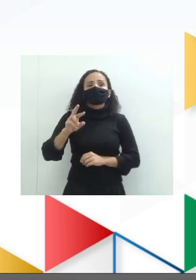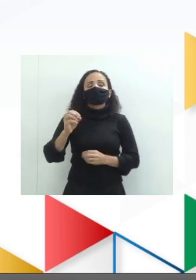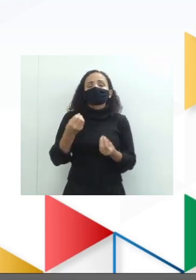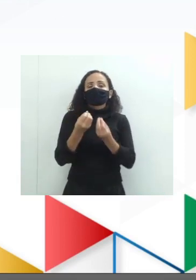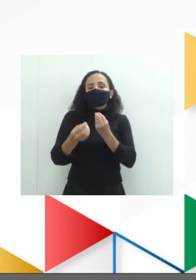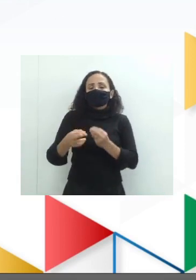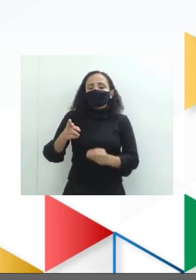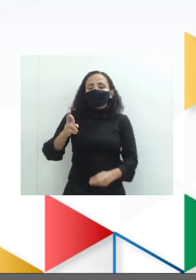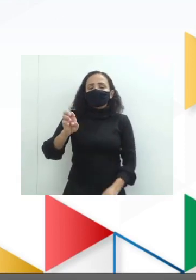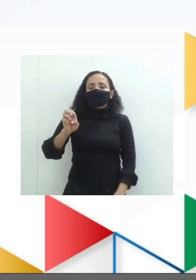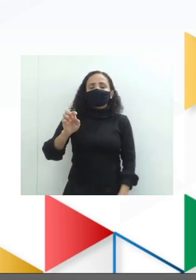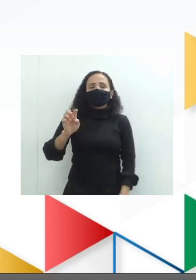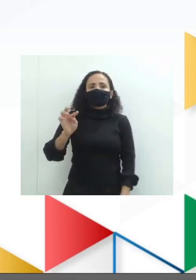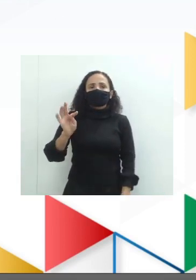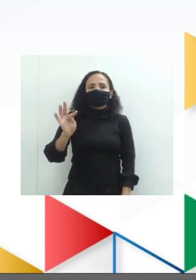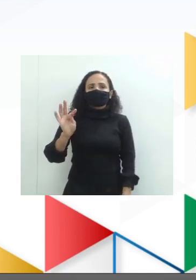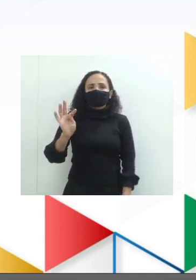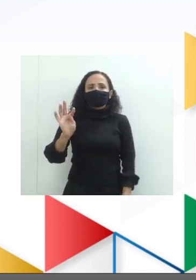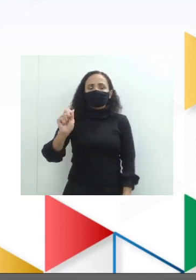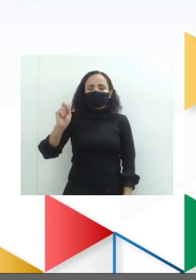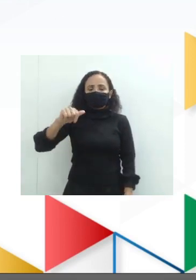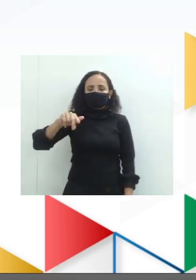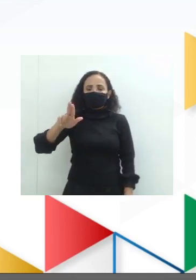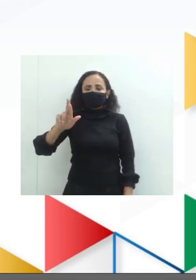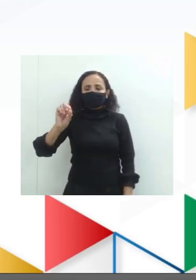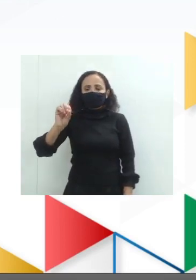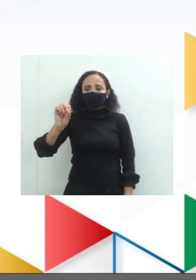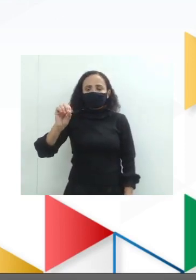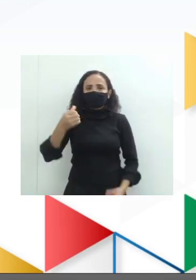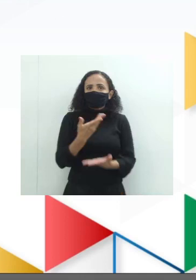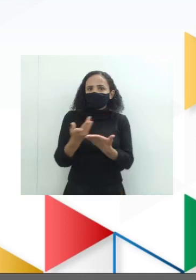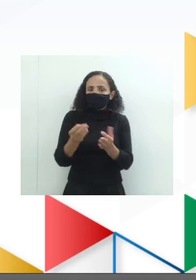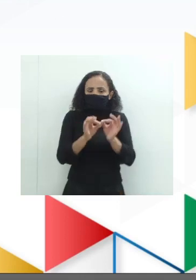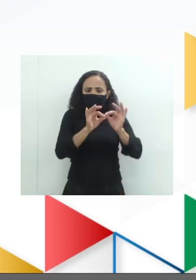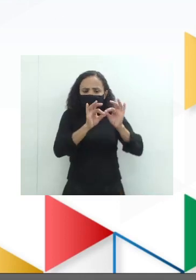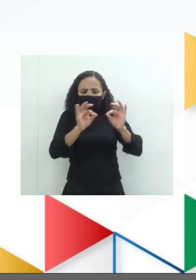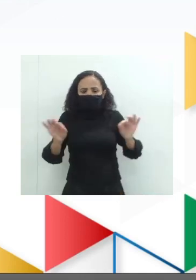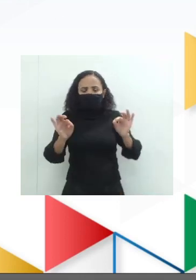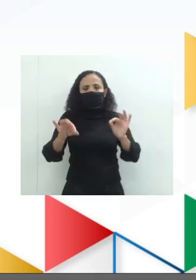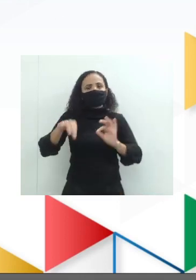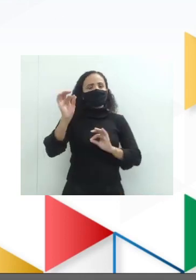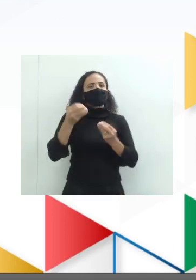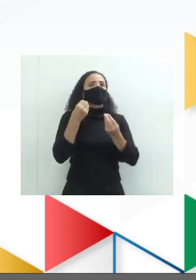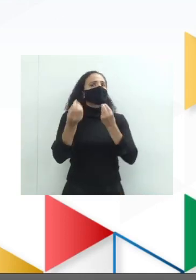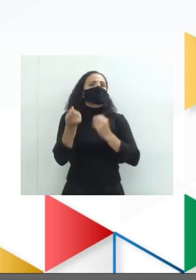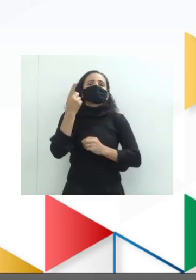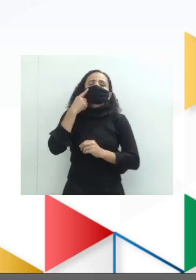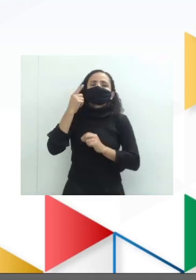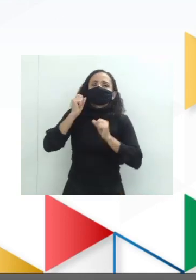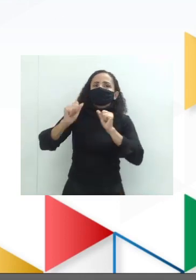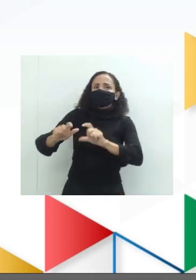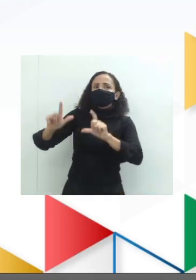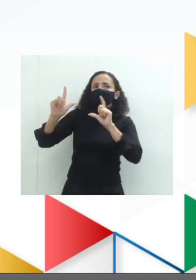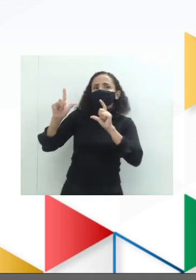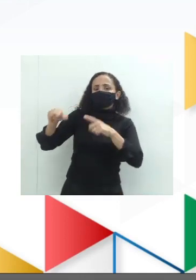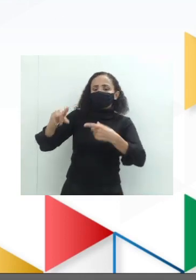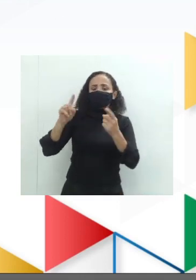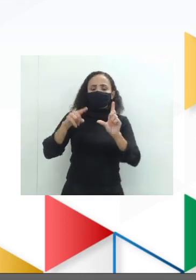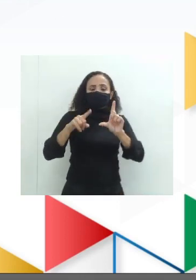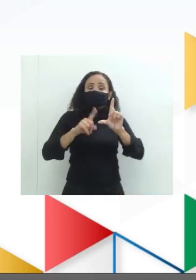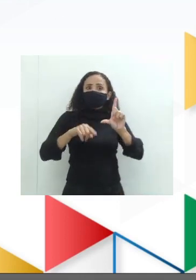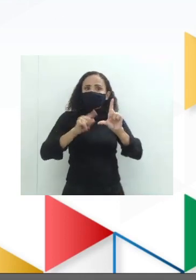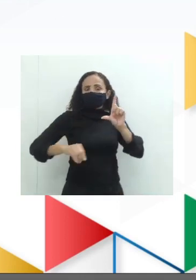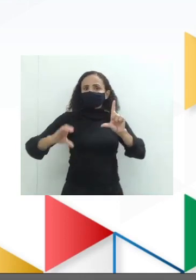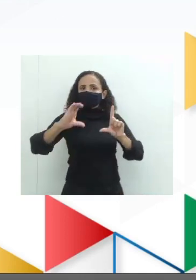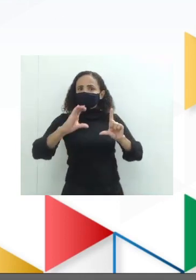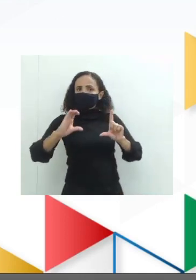triângulo retângulo, tá? Que a gente usa do ângulo reto. Não esquece, preste atenção aí na letra C,